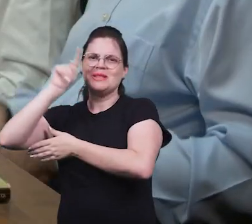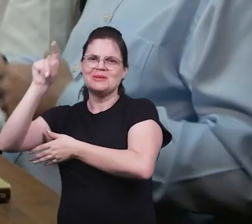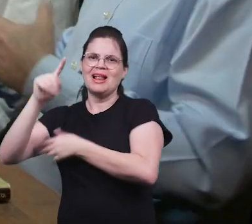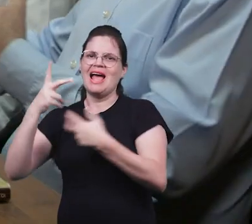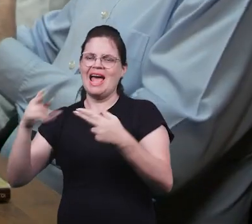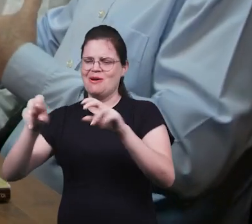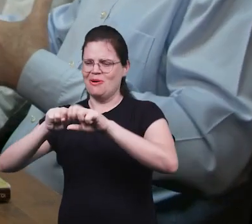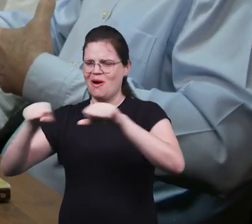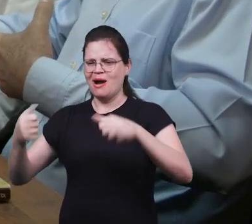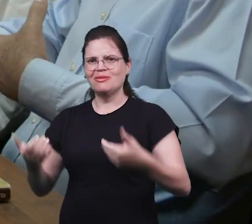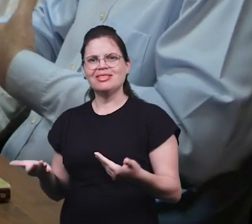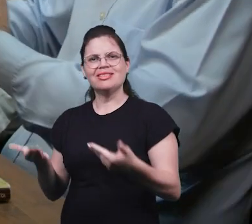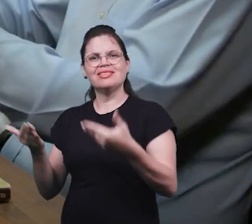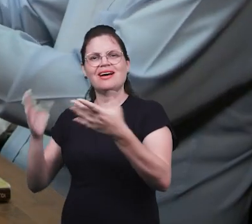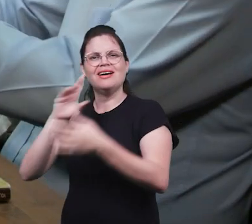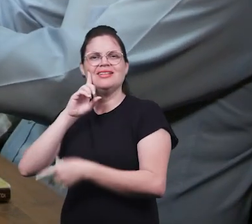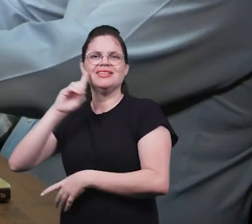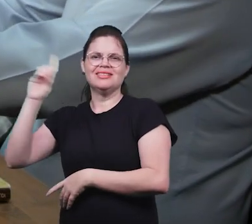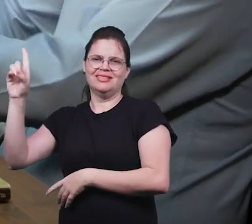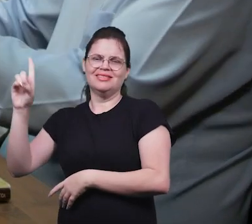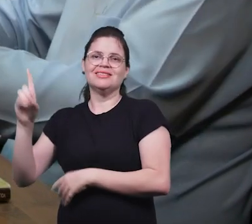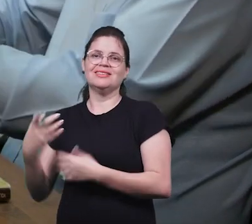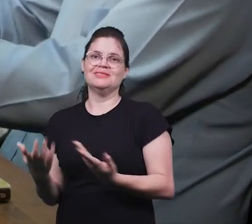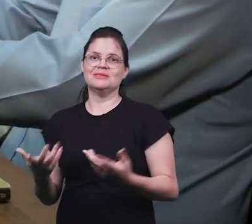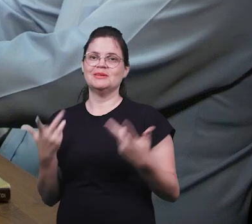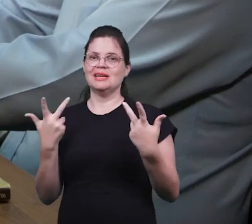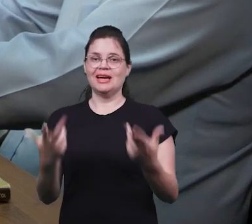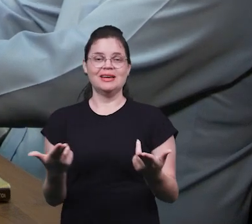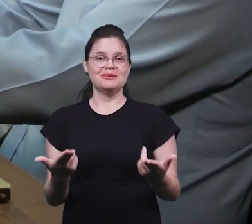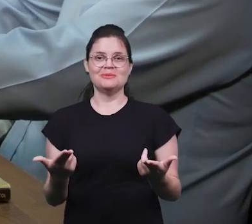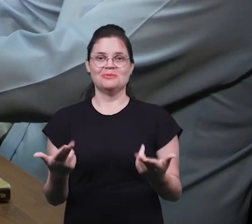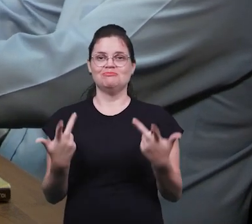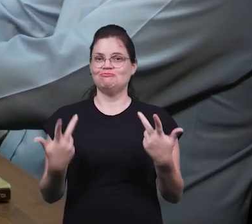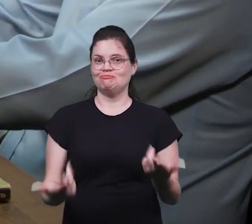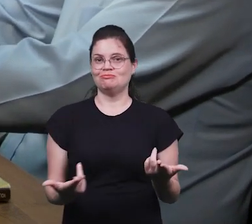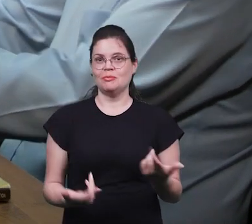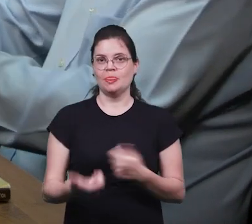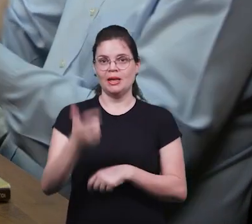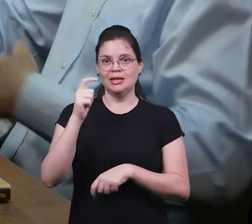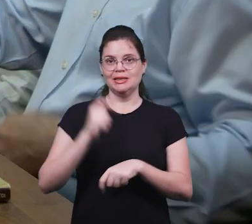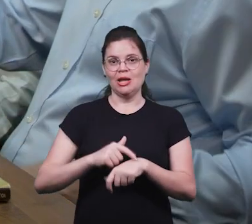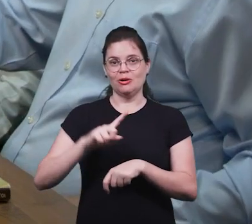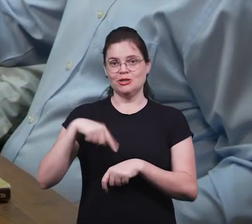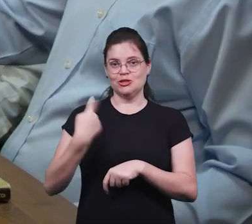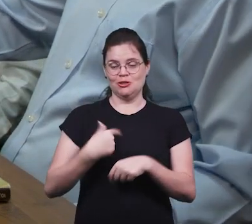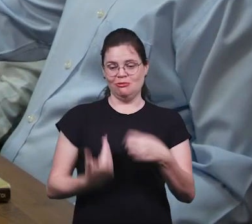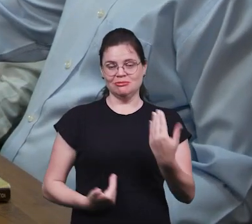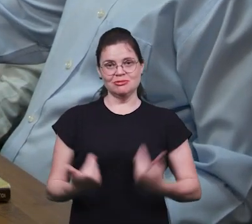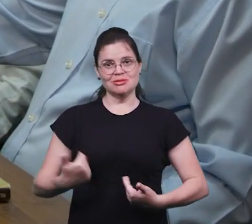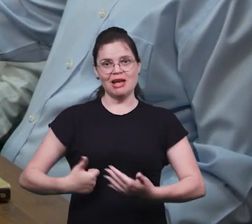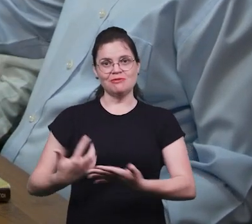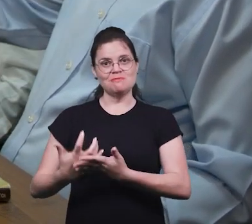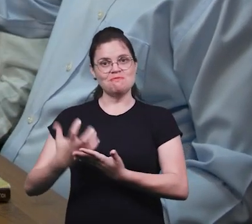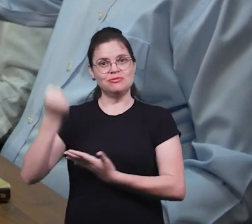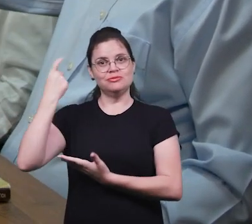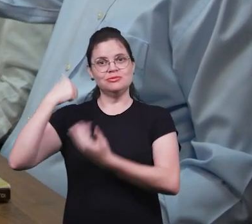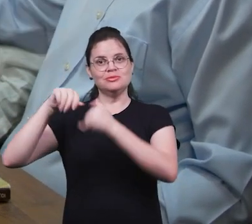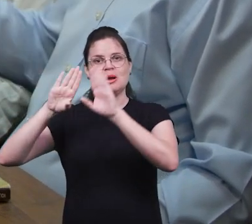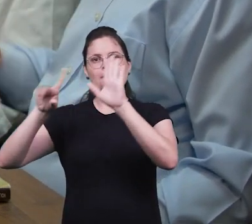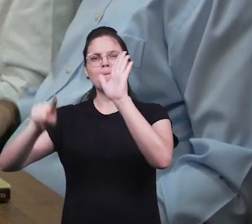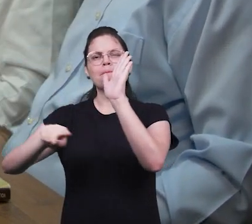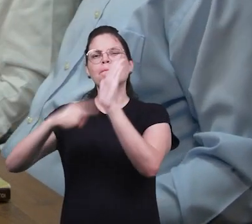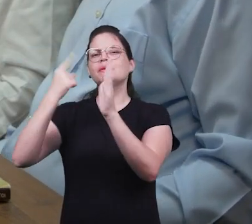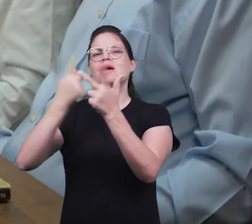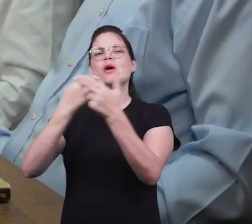ele sair da arca, quando a igreja, né, entrar na eternidade, a primeira coisa que vai acontecer é